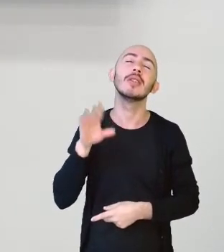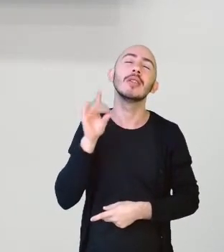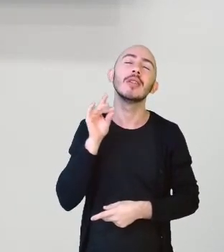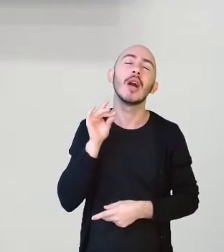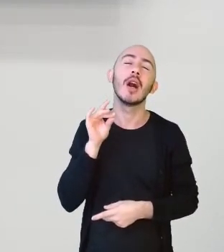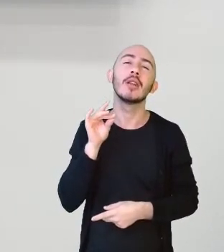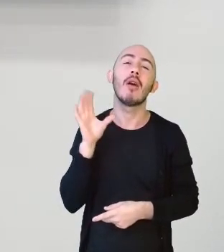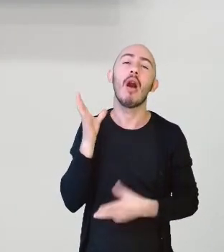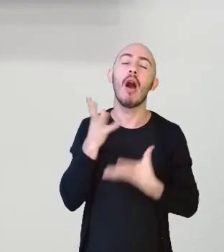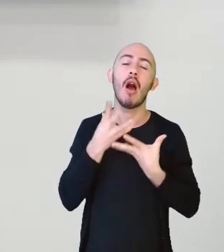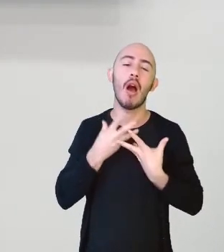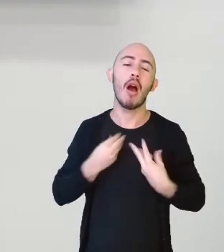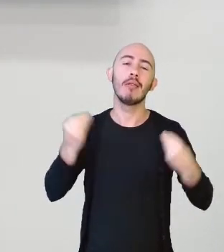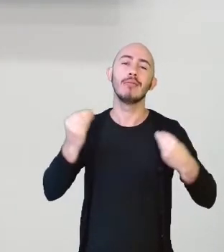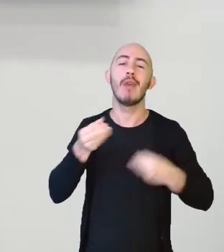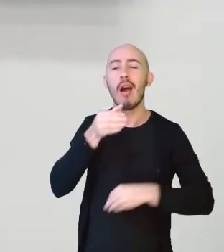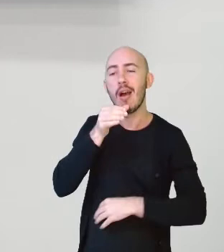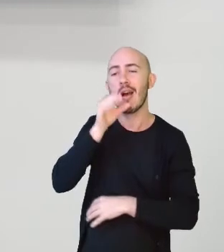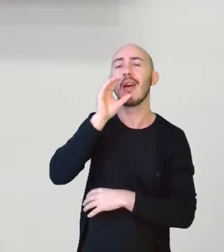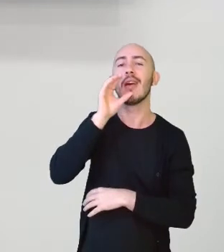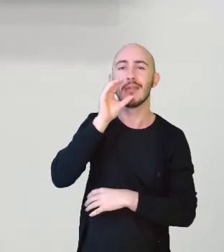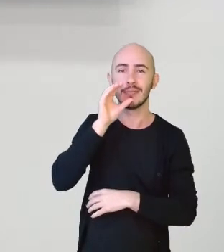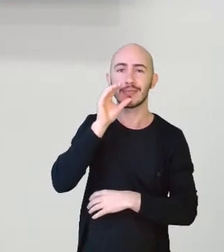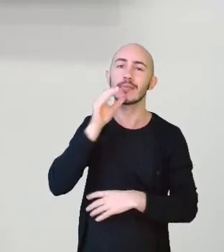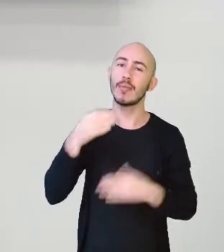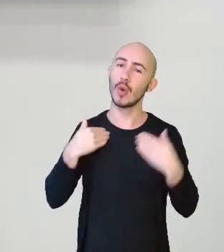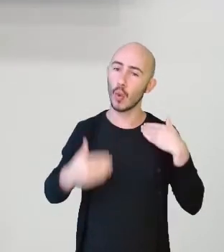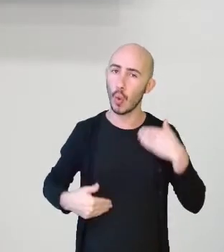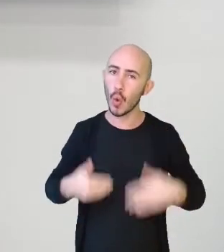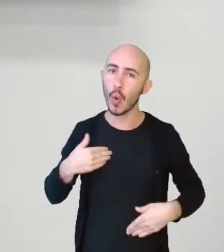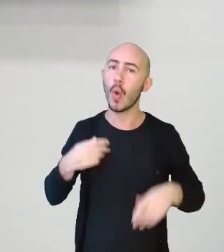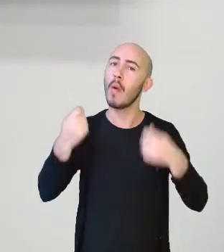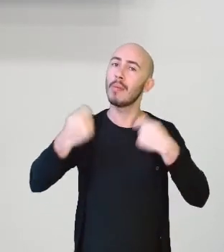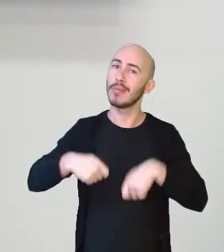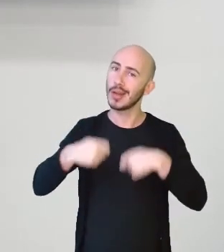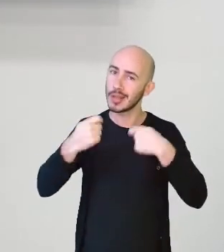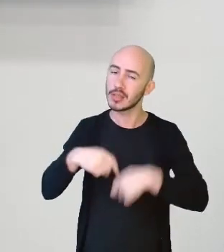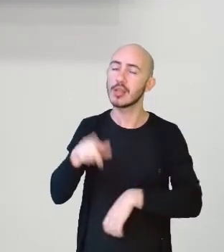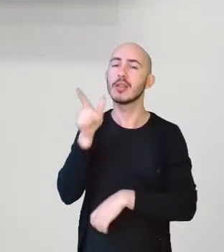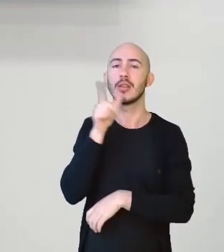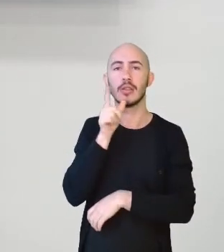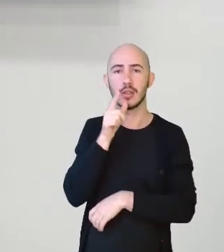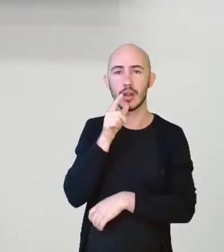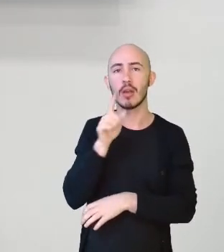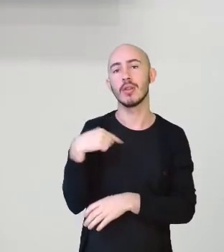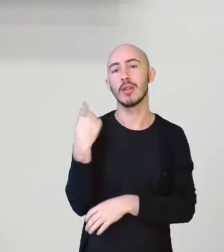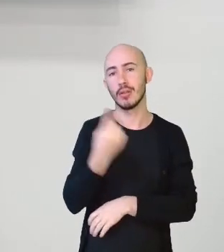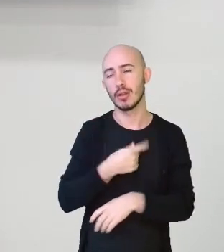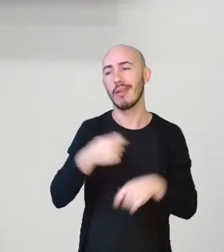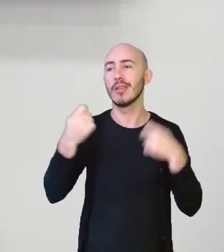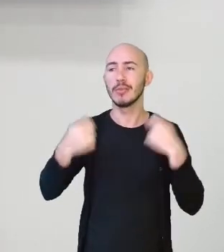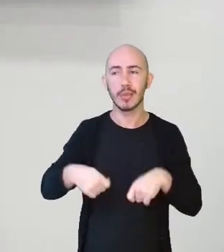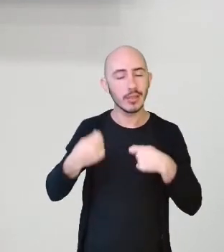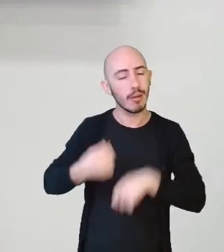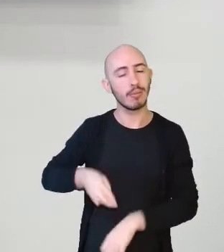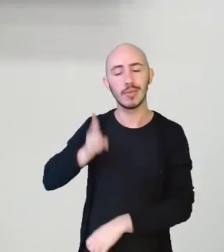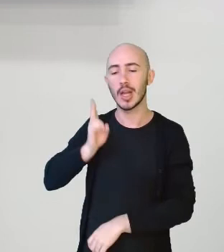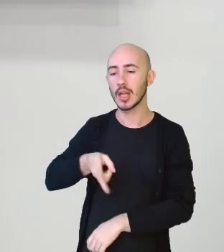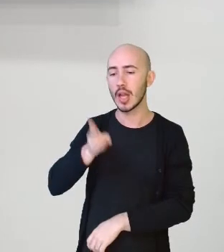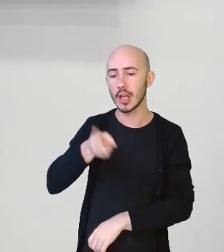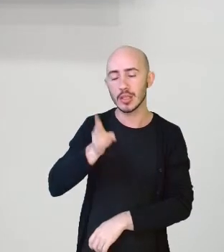as necessidades do nosso corpo. Porque você sabe que para sermos saudáveis, temos que estar ali tomando